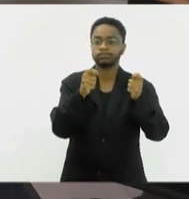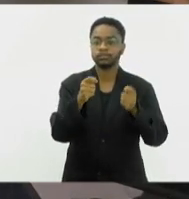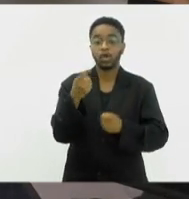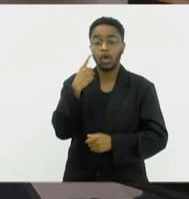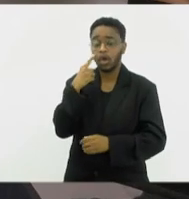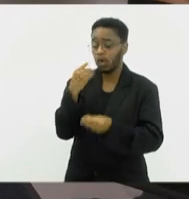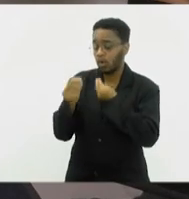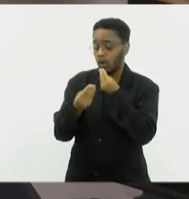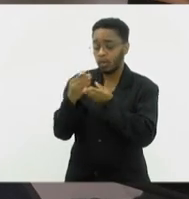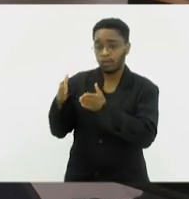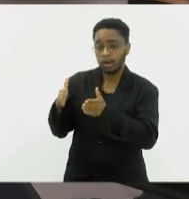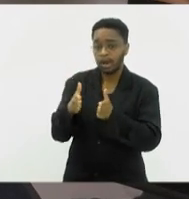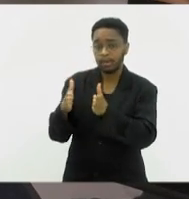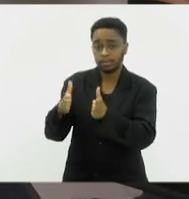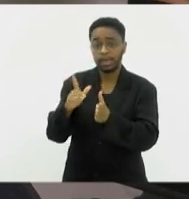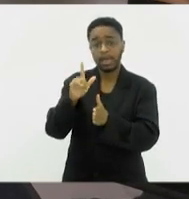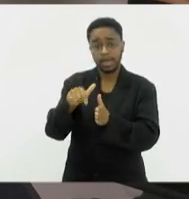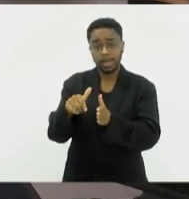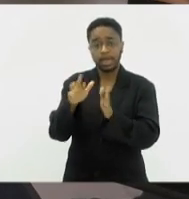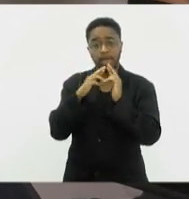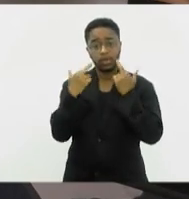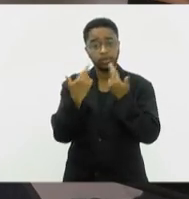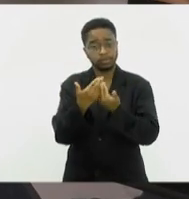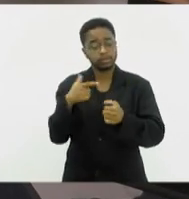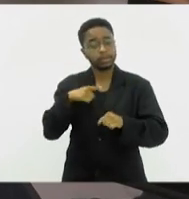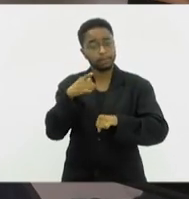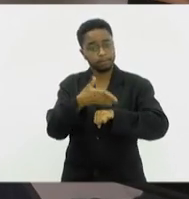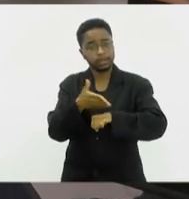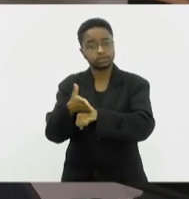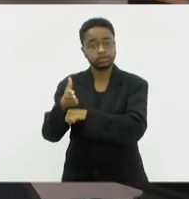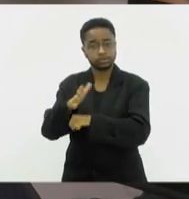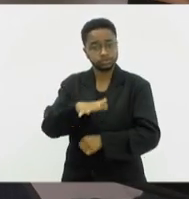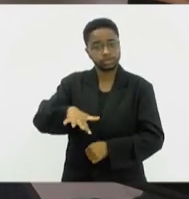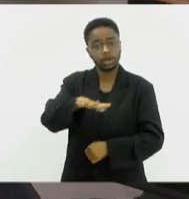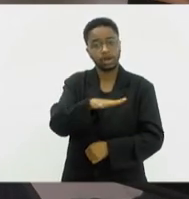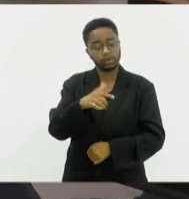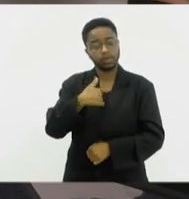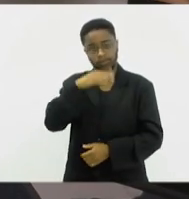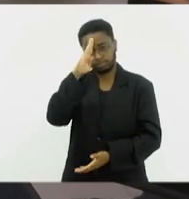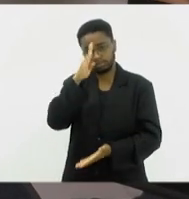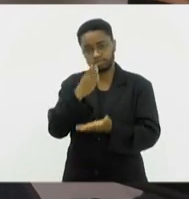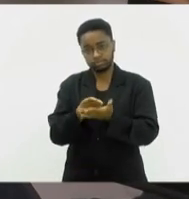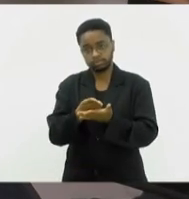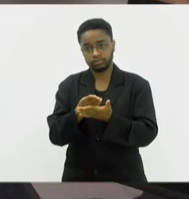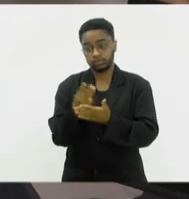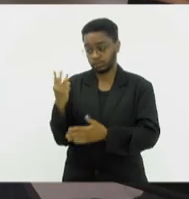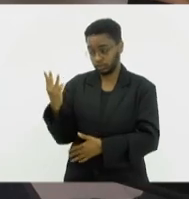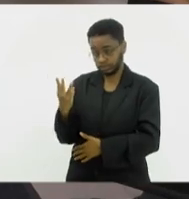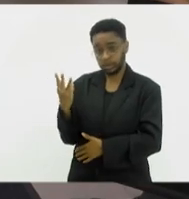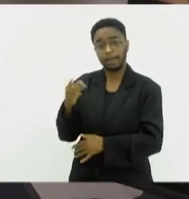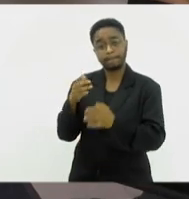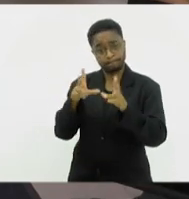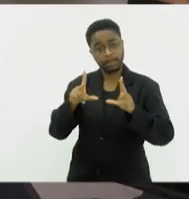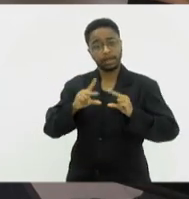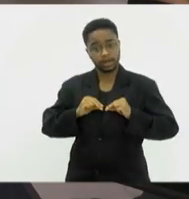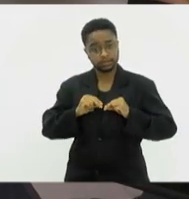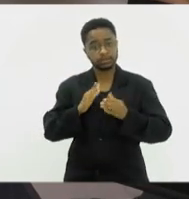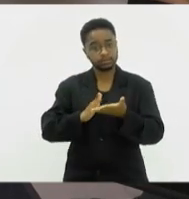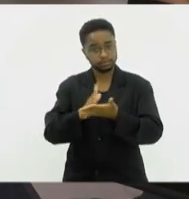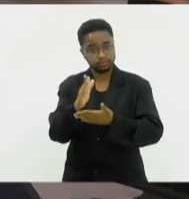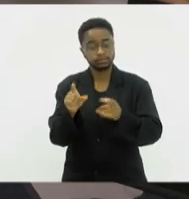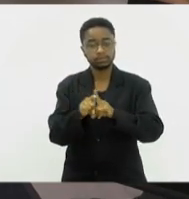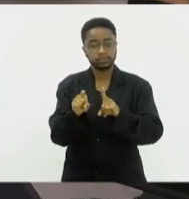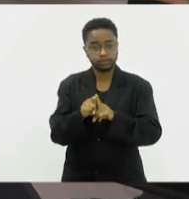traçando esse caminho. Foi uma sessão com participação ampla. Eu acho que ambos aqui, os três, merecem essa aprovação e o